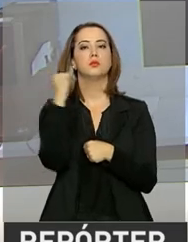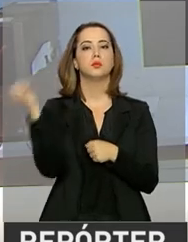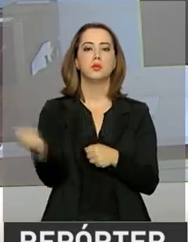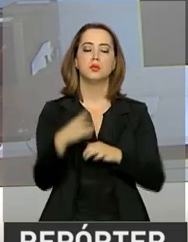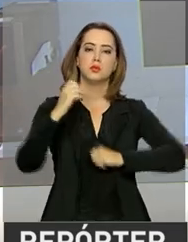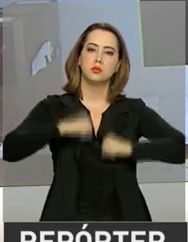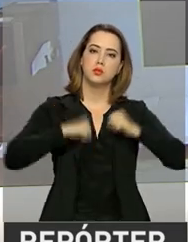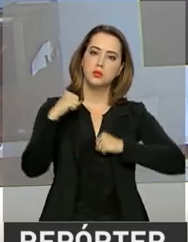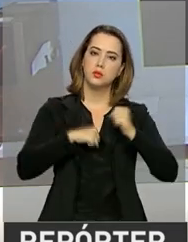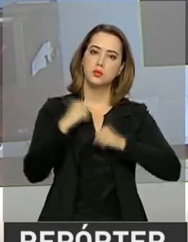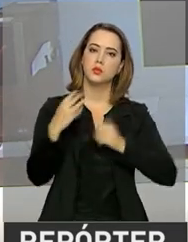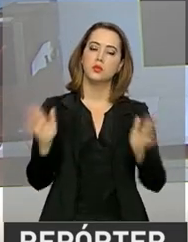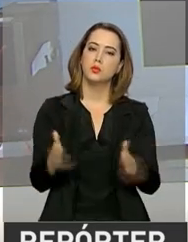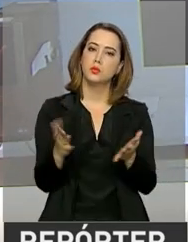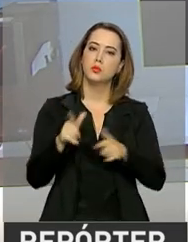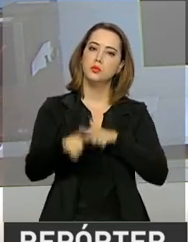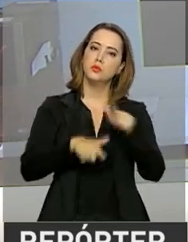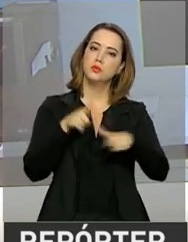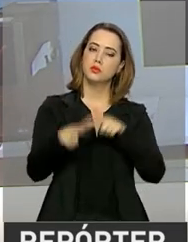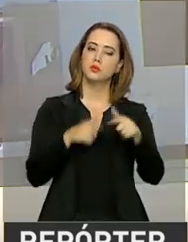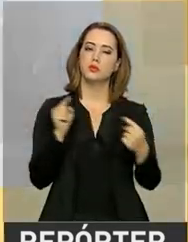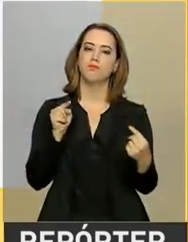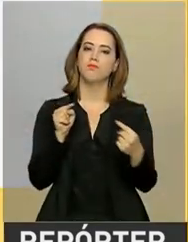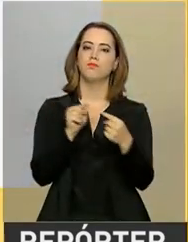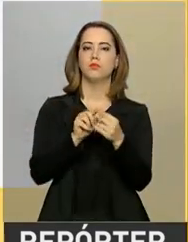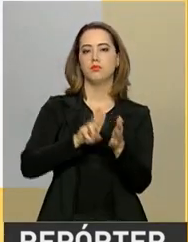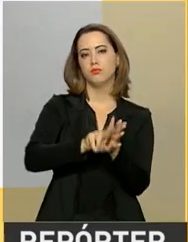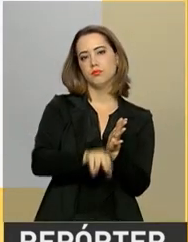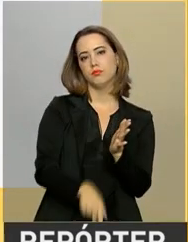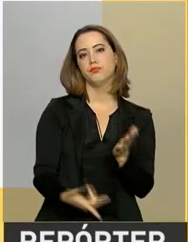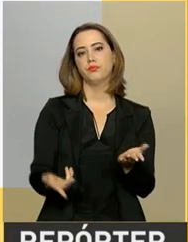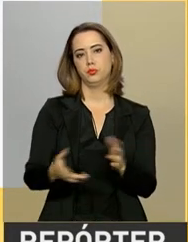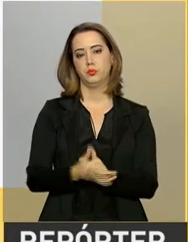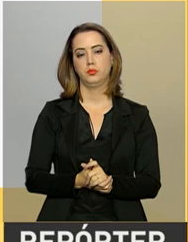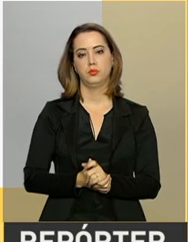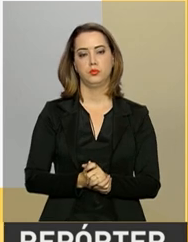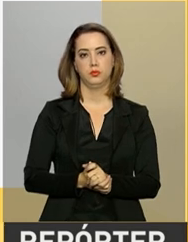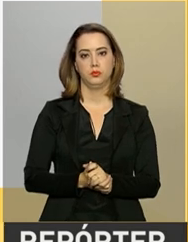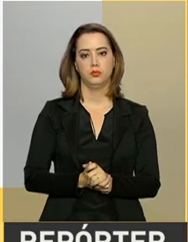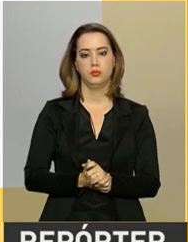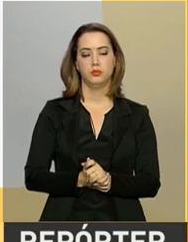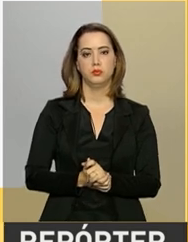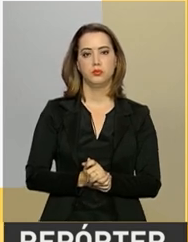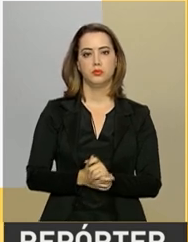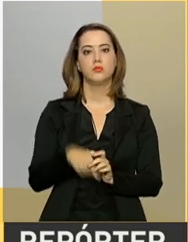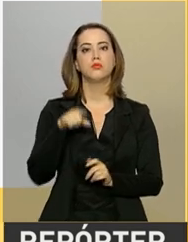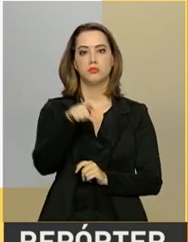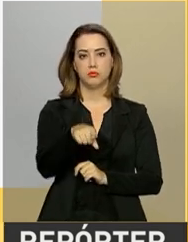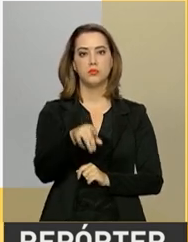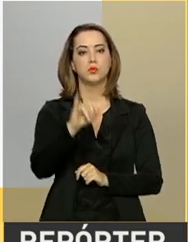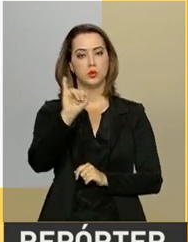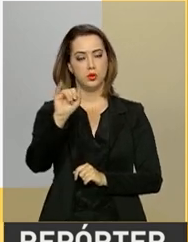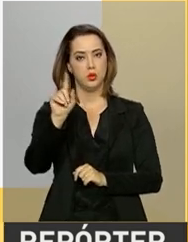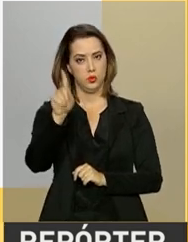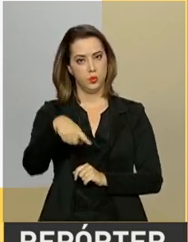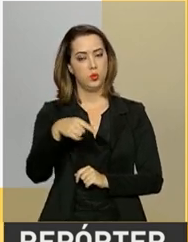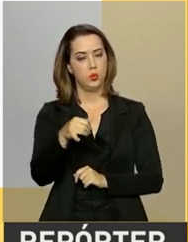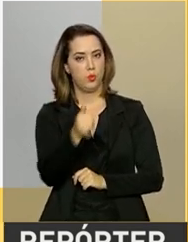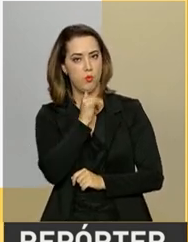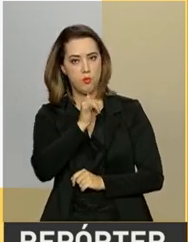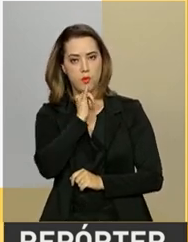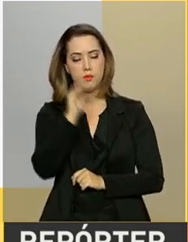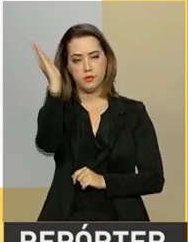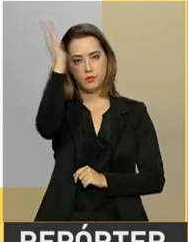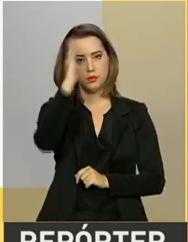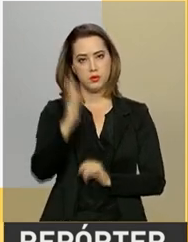gerar empregos diretos e indiretos na região Isto pode ser um exemplo para o país porque o